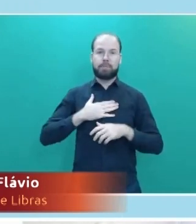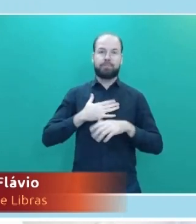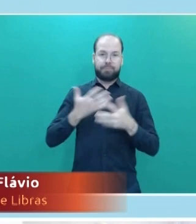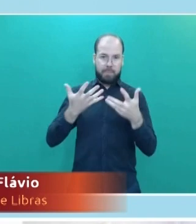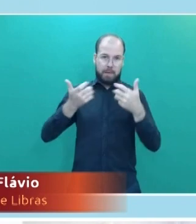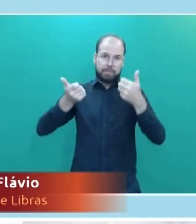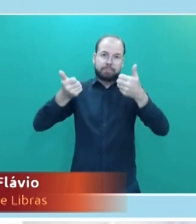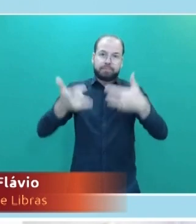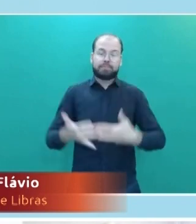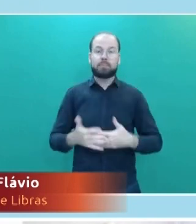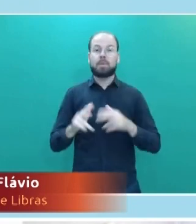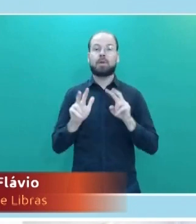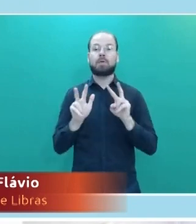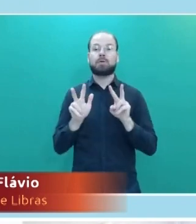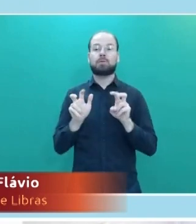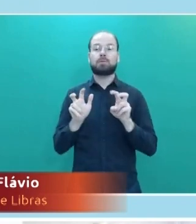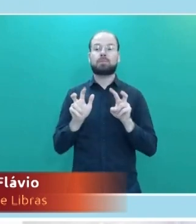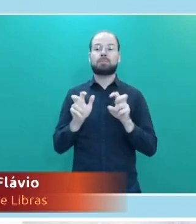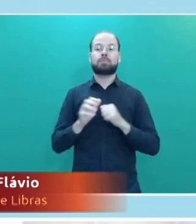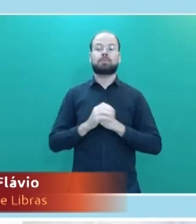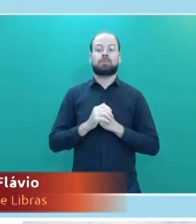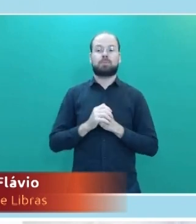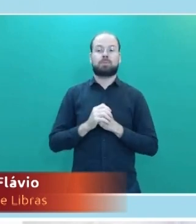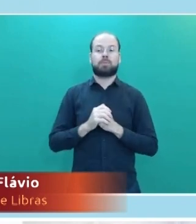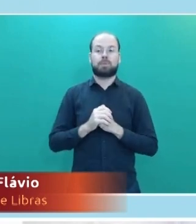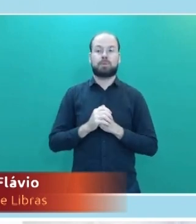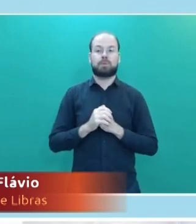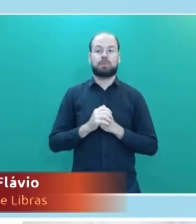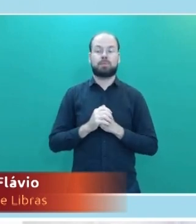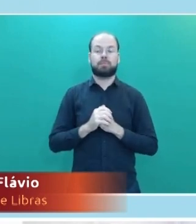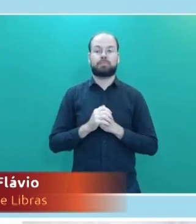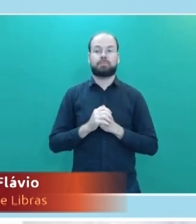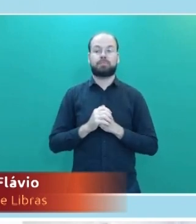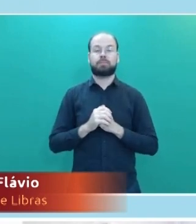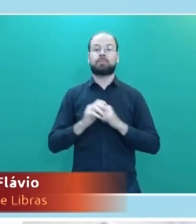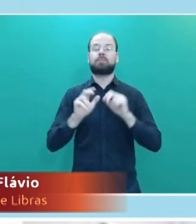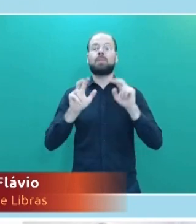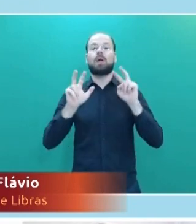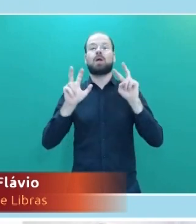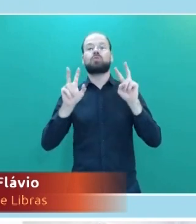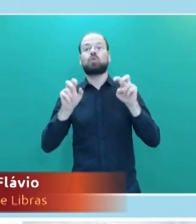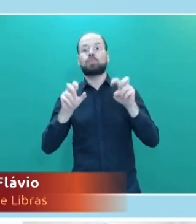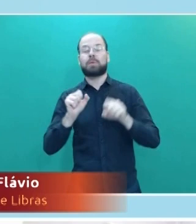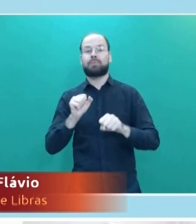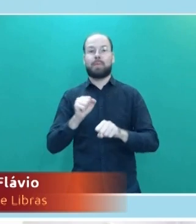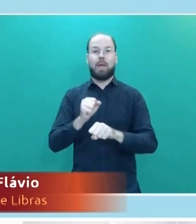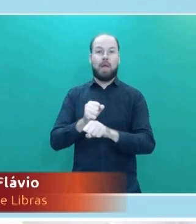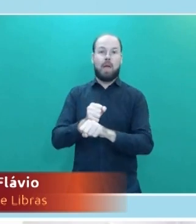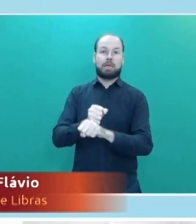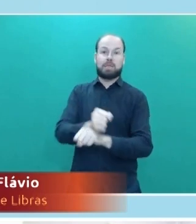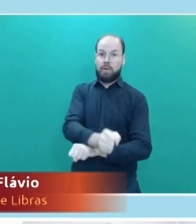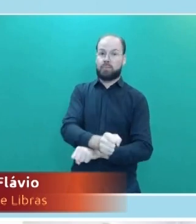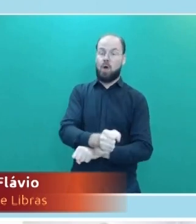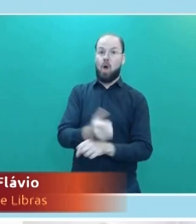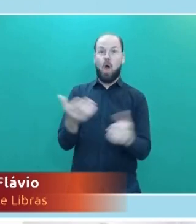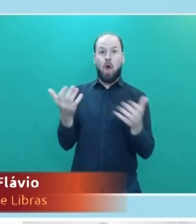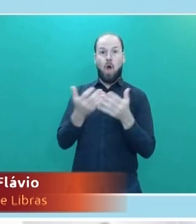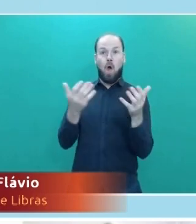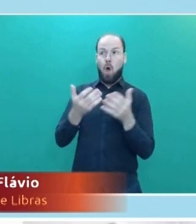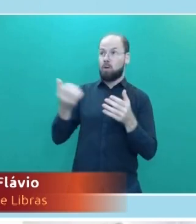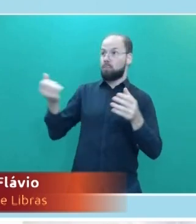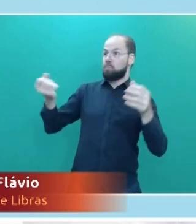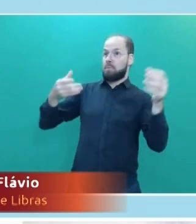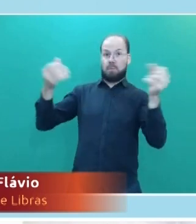em relação à questão dessa noção dessa escravidão moderna, porque as pessoas não conseguem, até